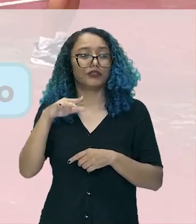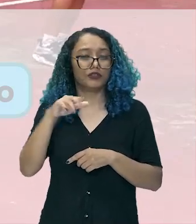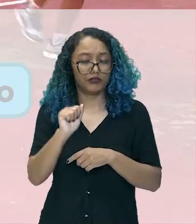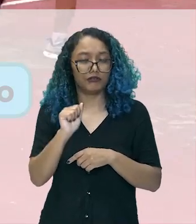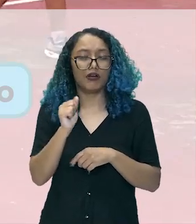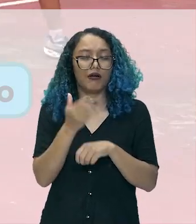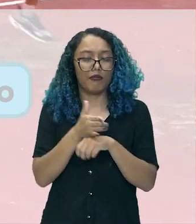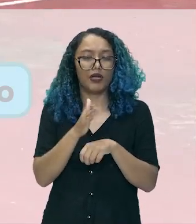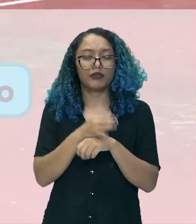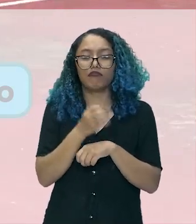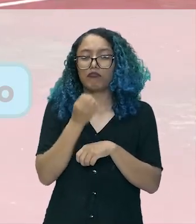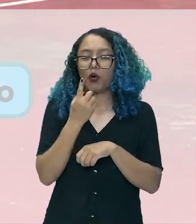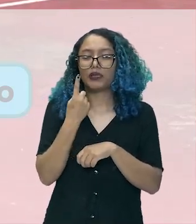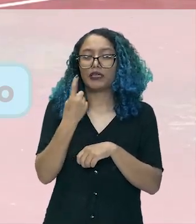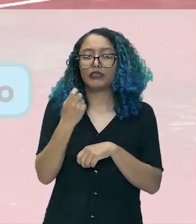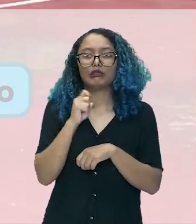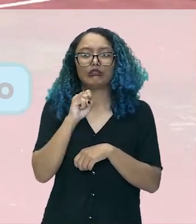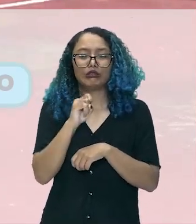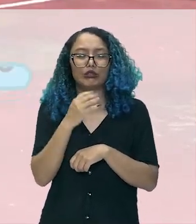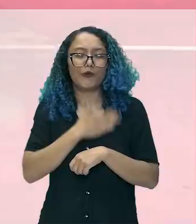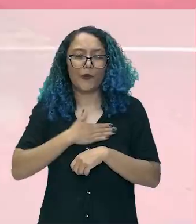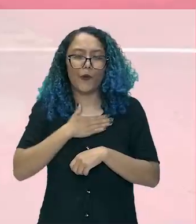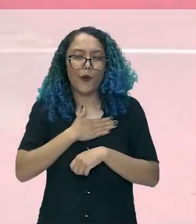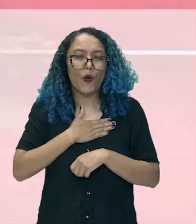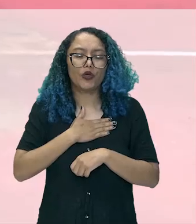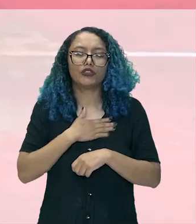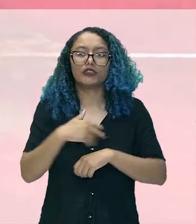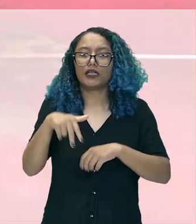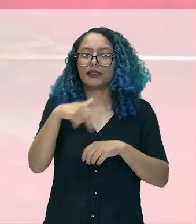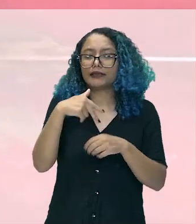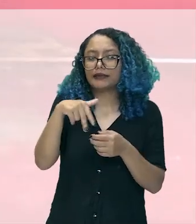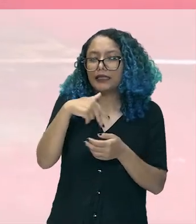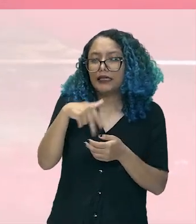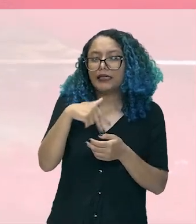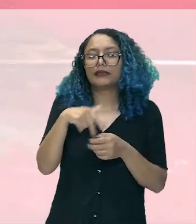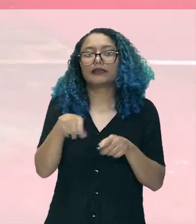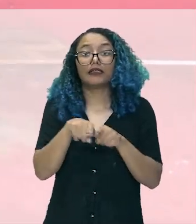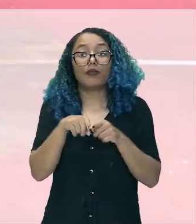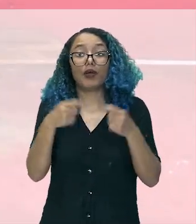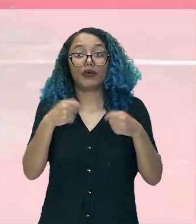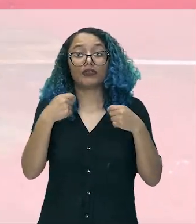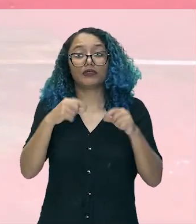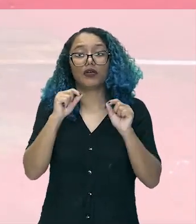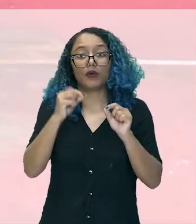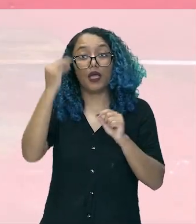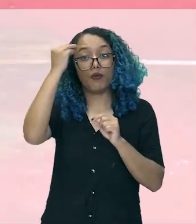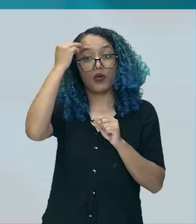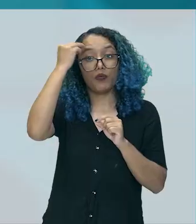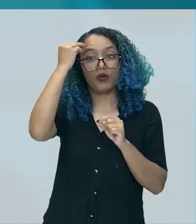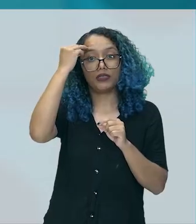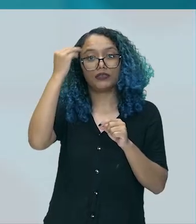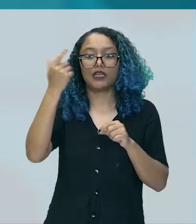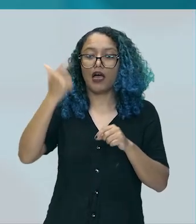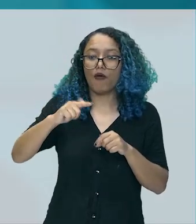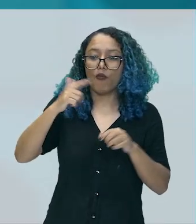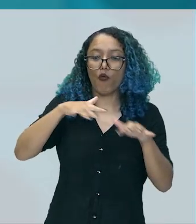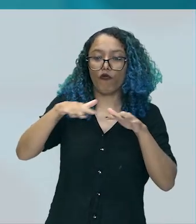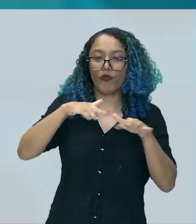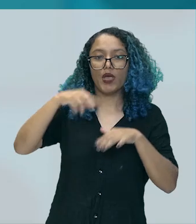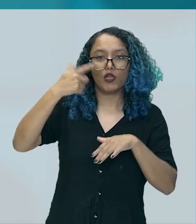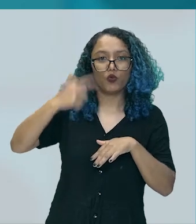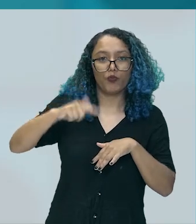fazer movimentos coreografados, embalados pelo som, né? Logo em seguida nós temos o jump, observem